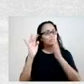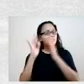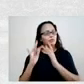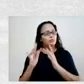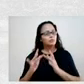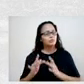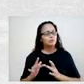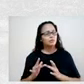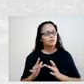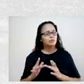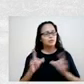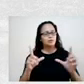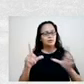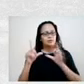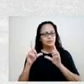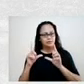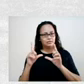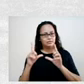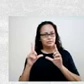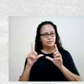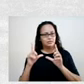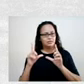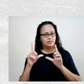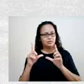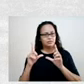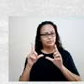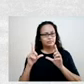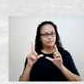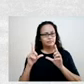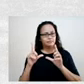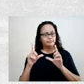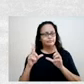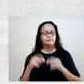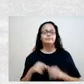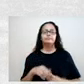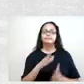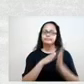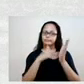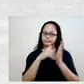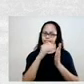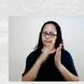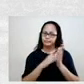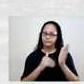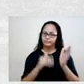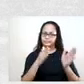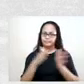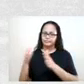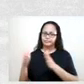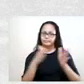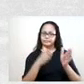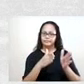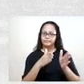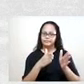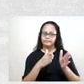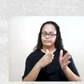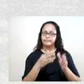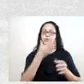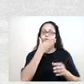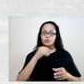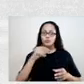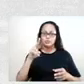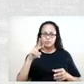né, na imagem que eu trago para vocês. É uma xilogravura medieval que registra os membros da Ordem Irmãos da Cruz